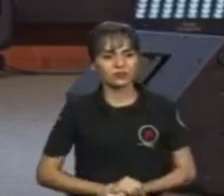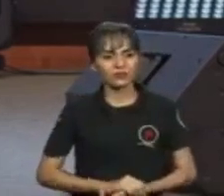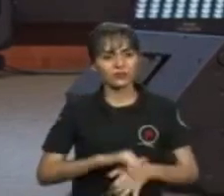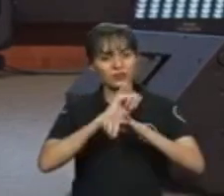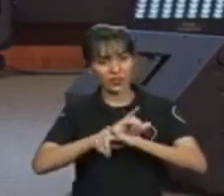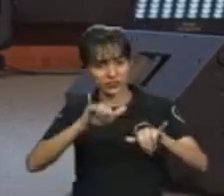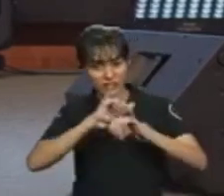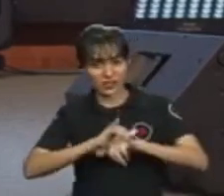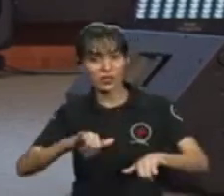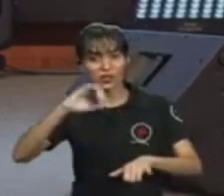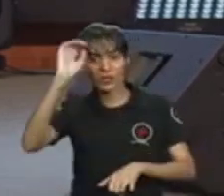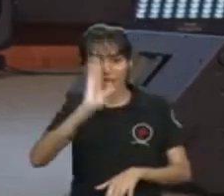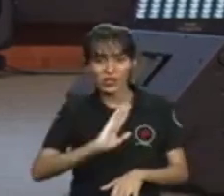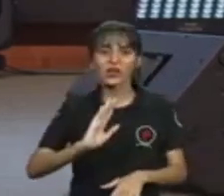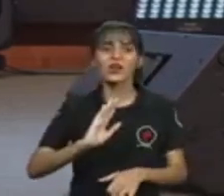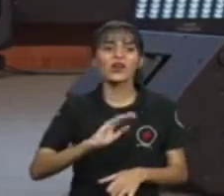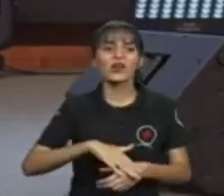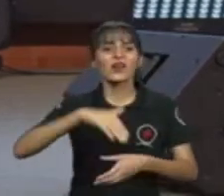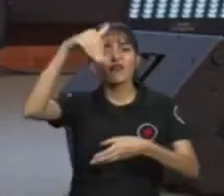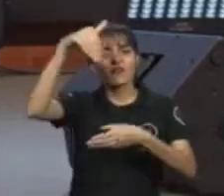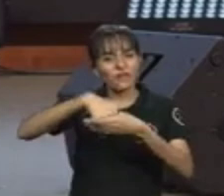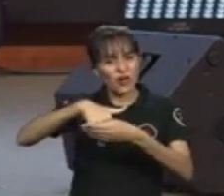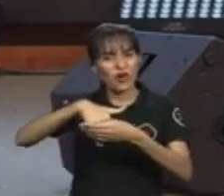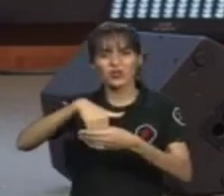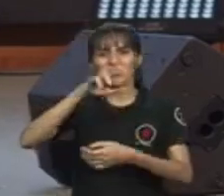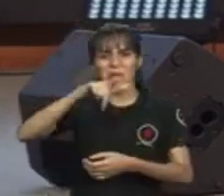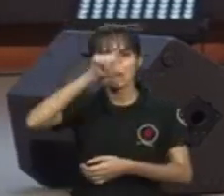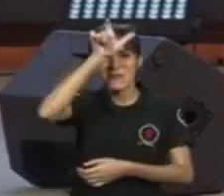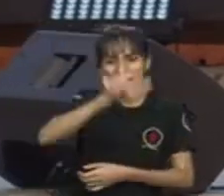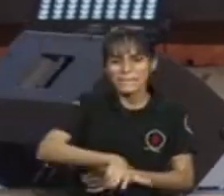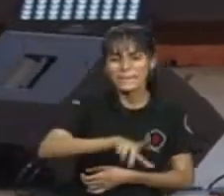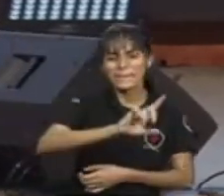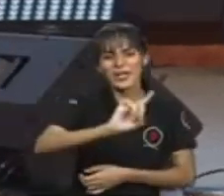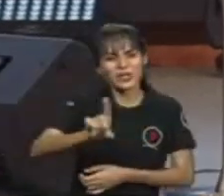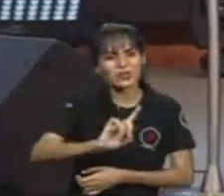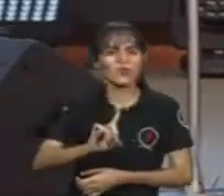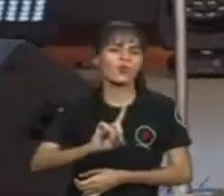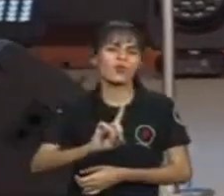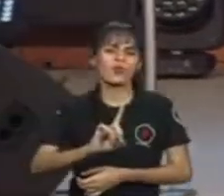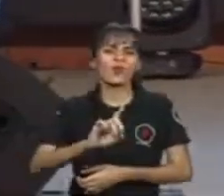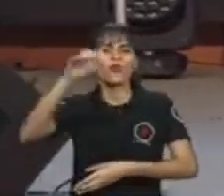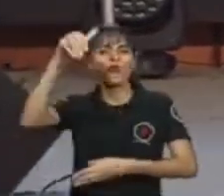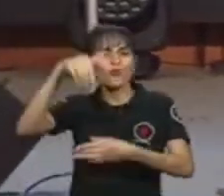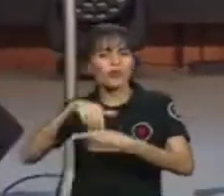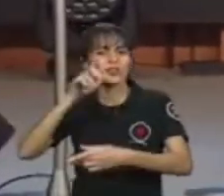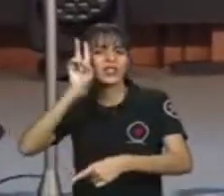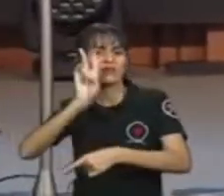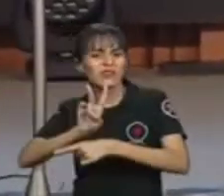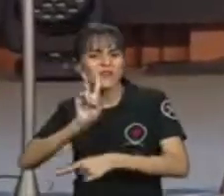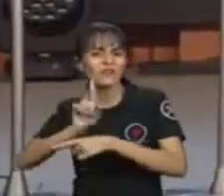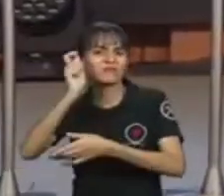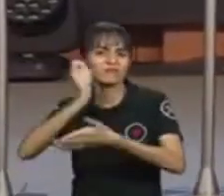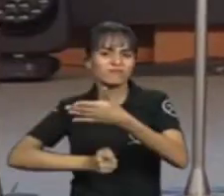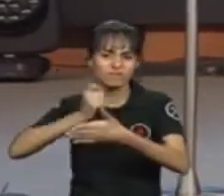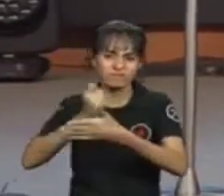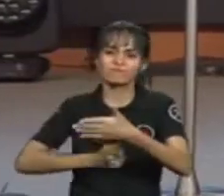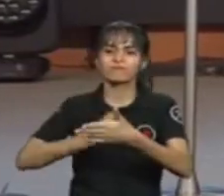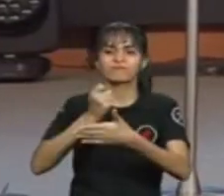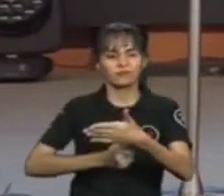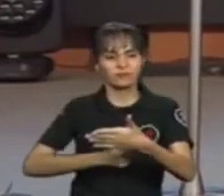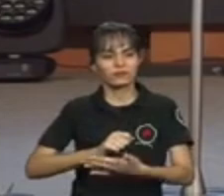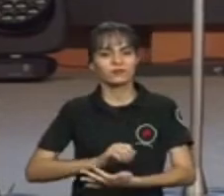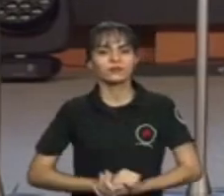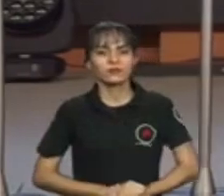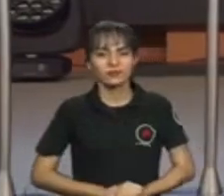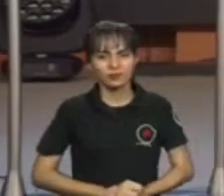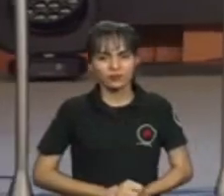alertando os brasileiros, votem não pelo político, votem pelo que ele defende, pela pauta que ele defende.